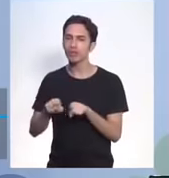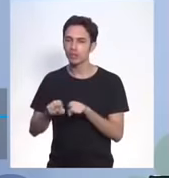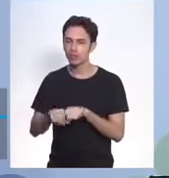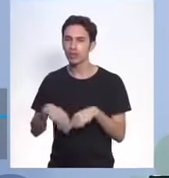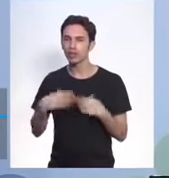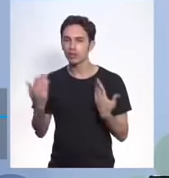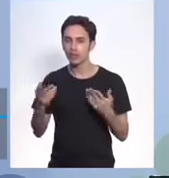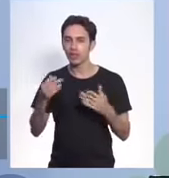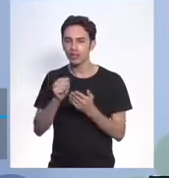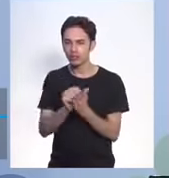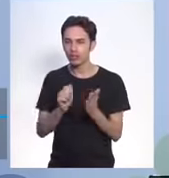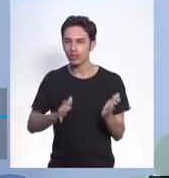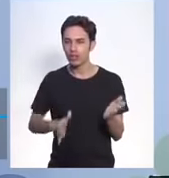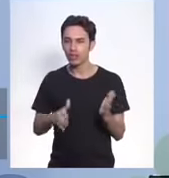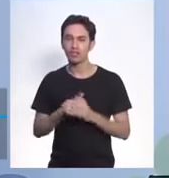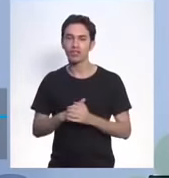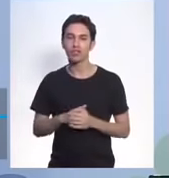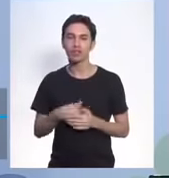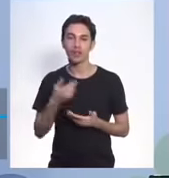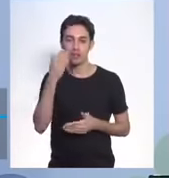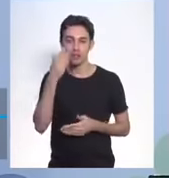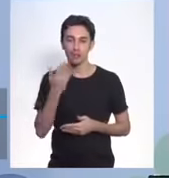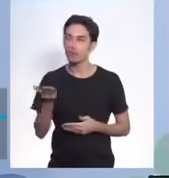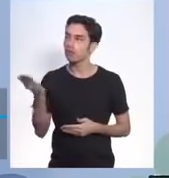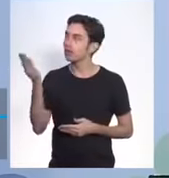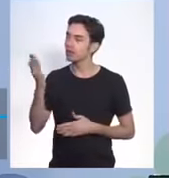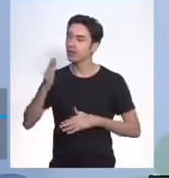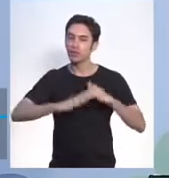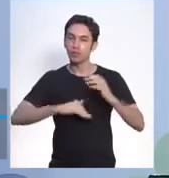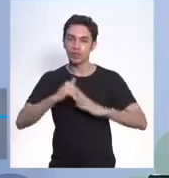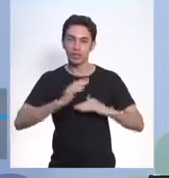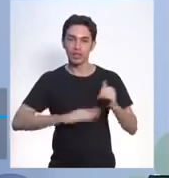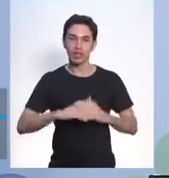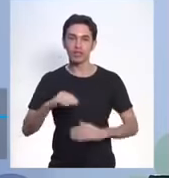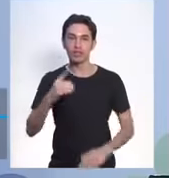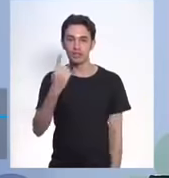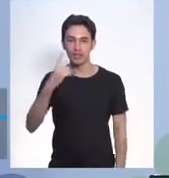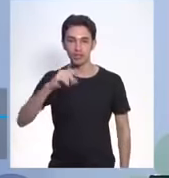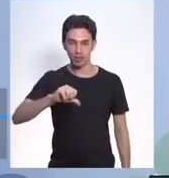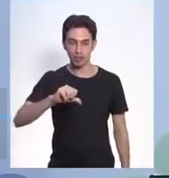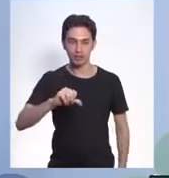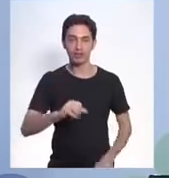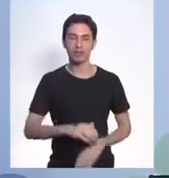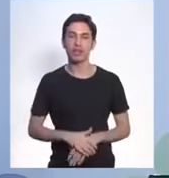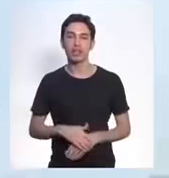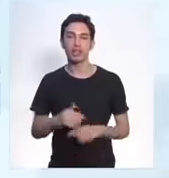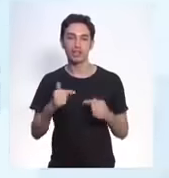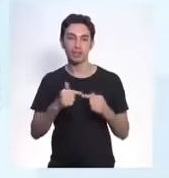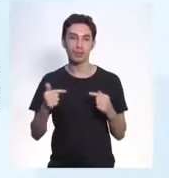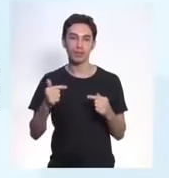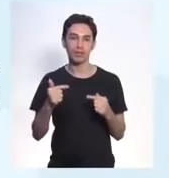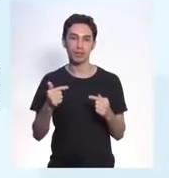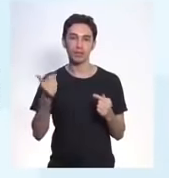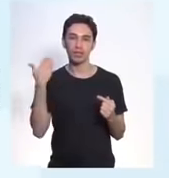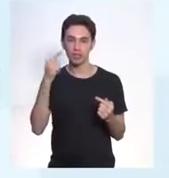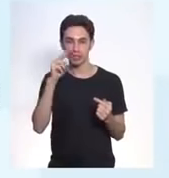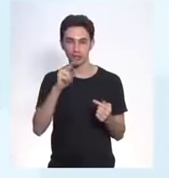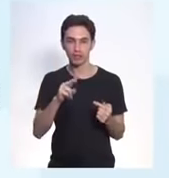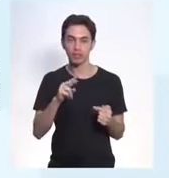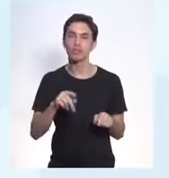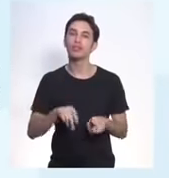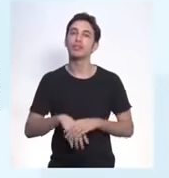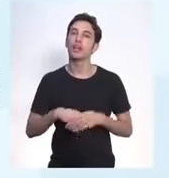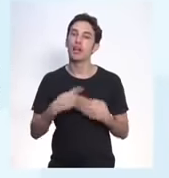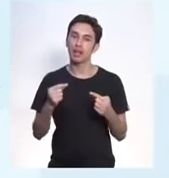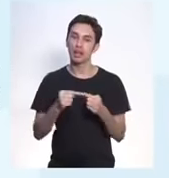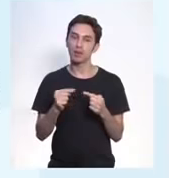também sobre as atividades Então hoje vou apresentar habilidade para eles que habilidade 19 que nós vimos na aula passada e aí